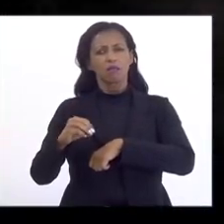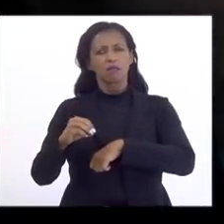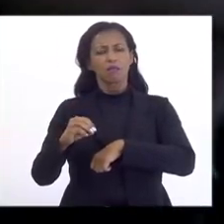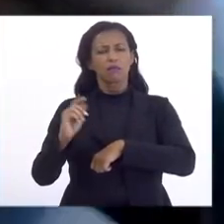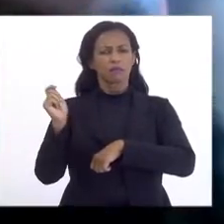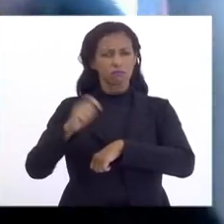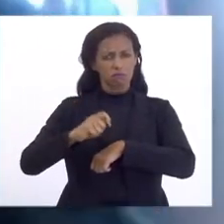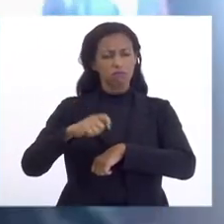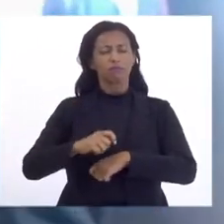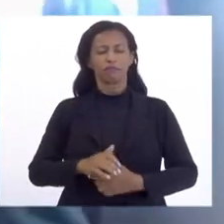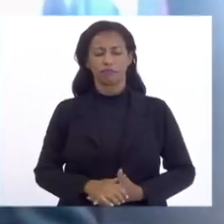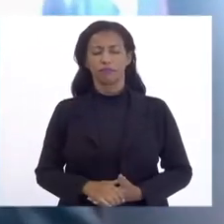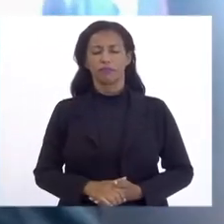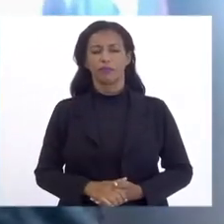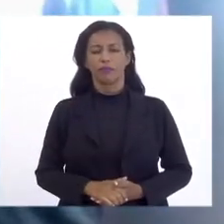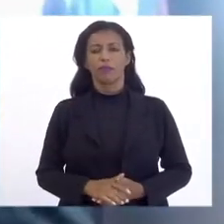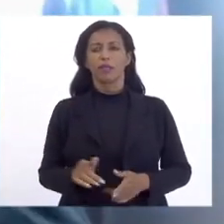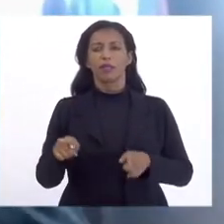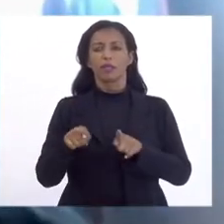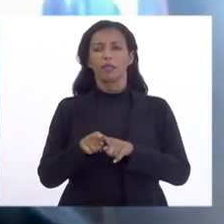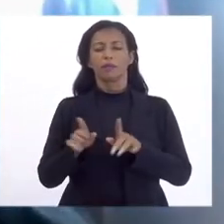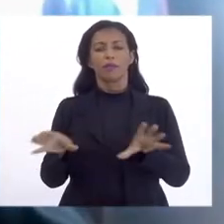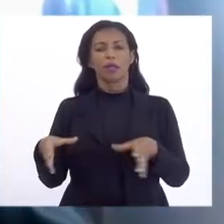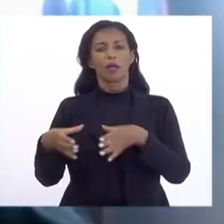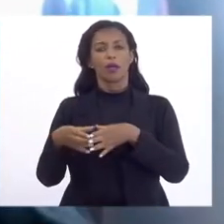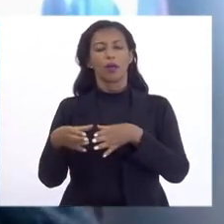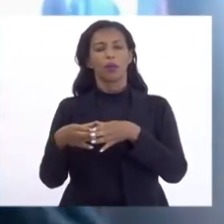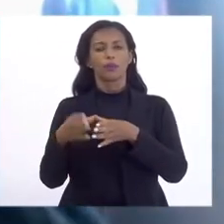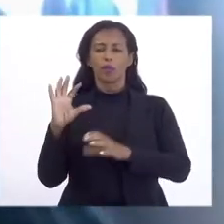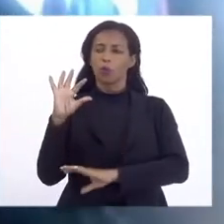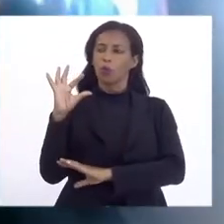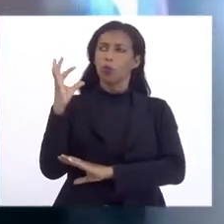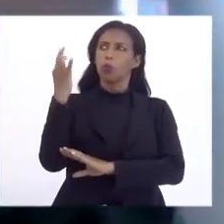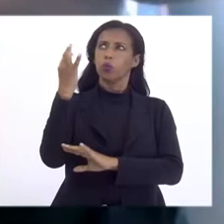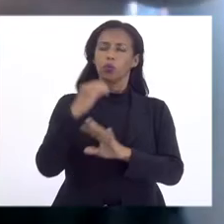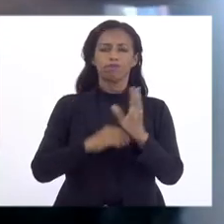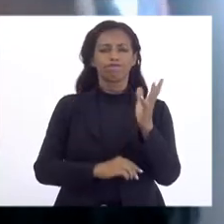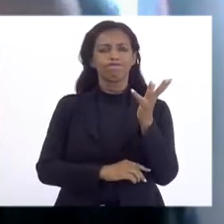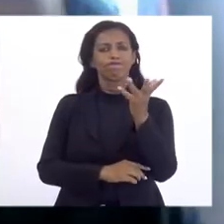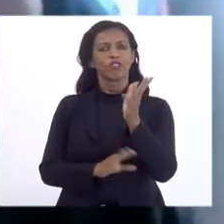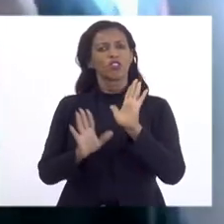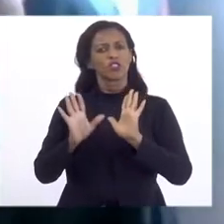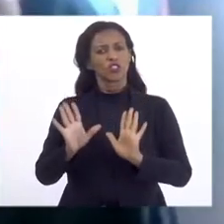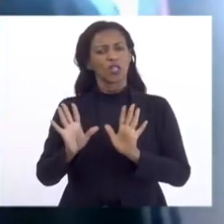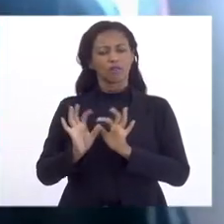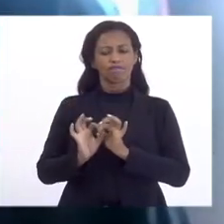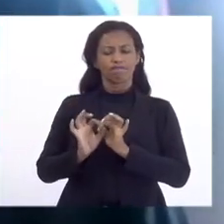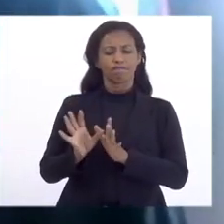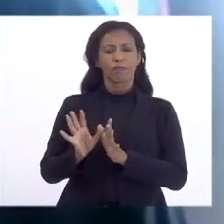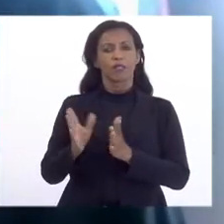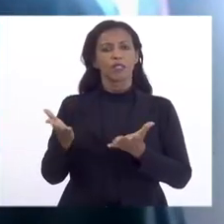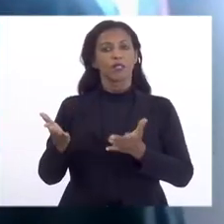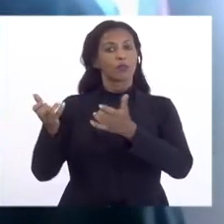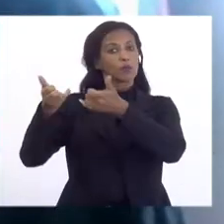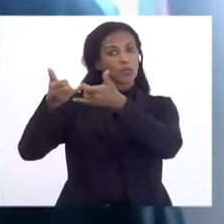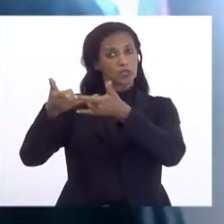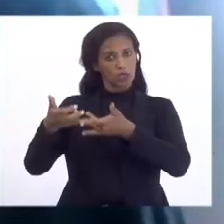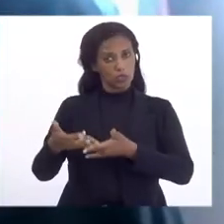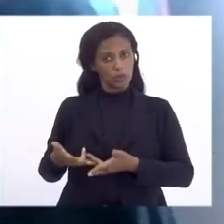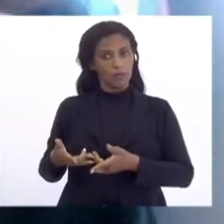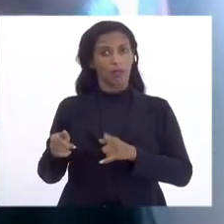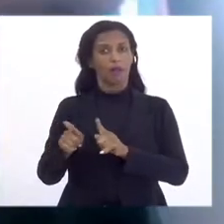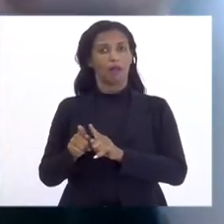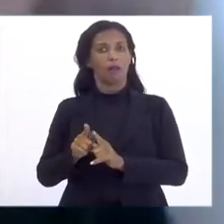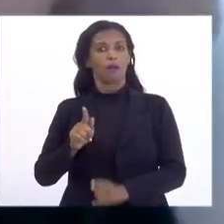Outra coisa, presidente, a Comissão de Meio Ambiente já tinha deliberado, então a gente tem que explicar lá para o